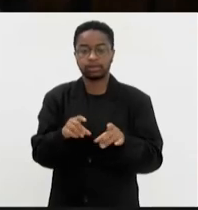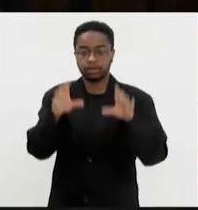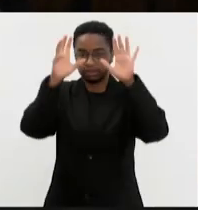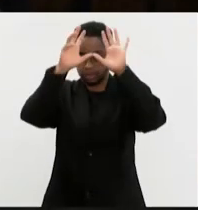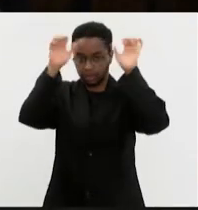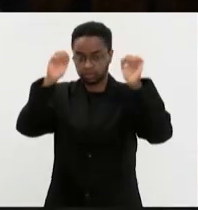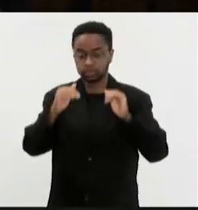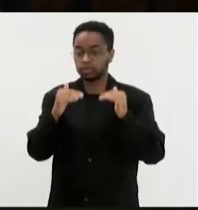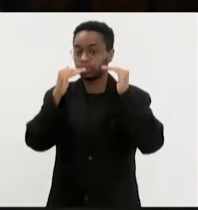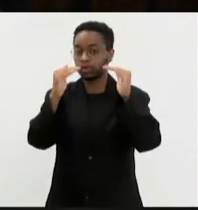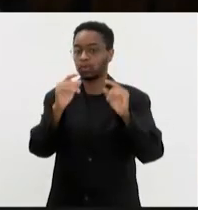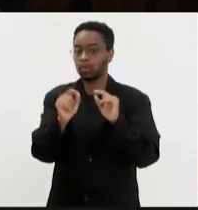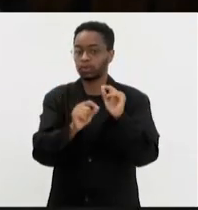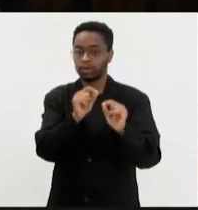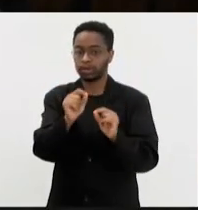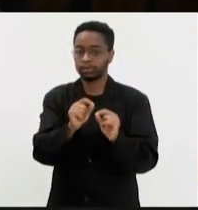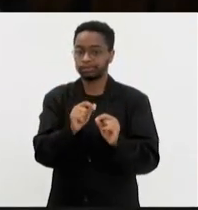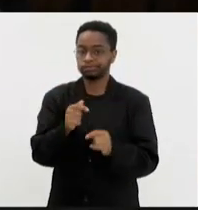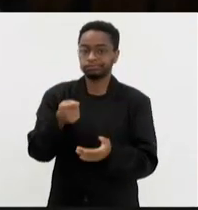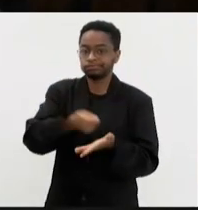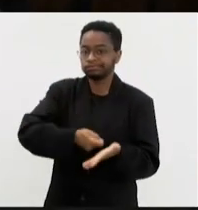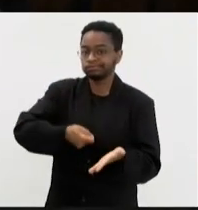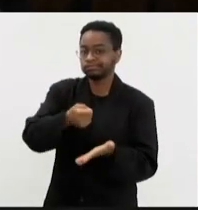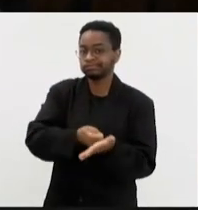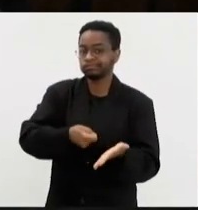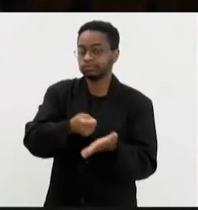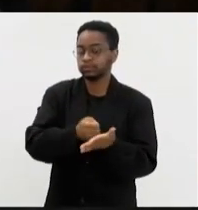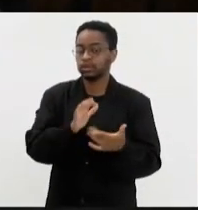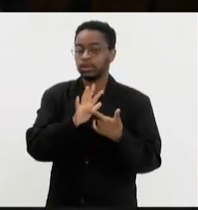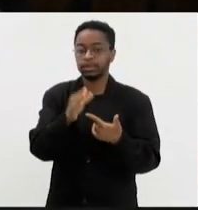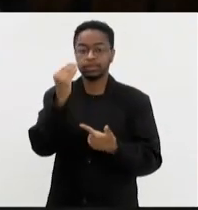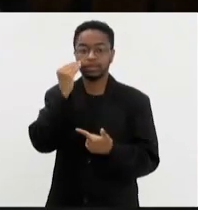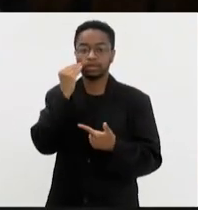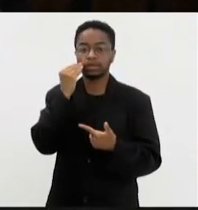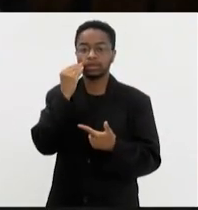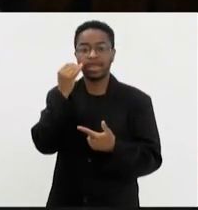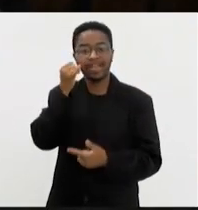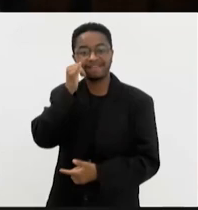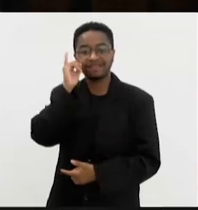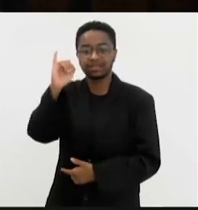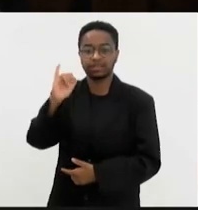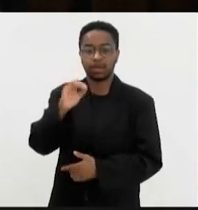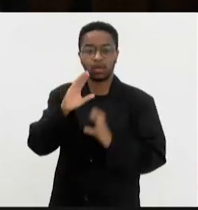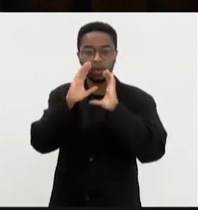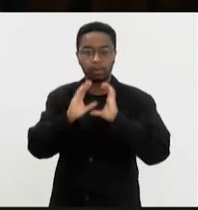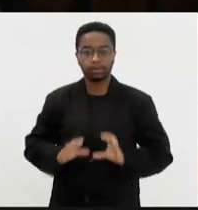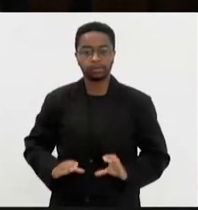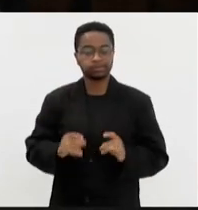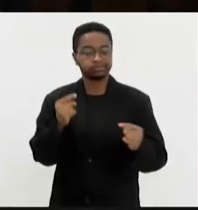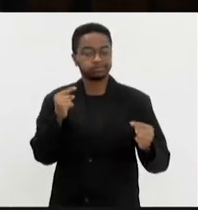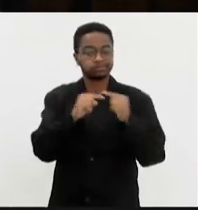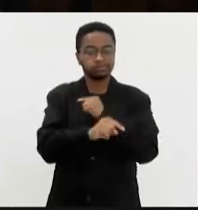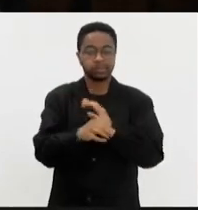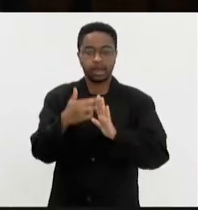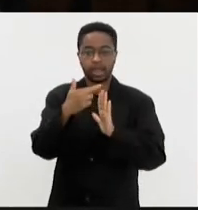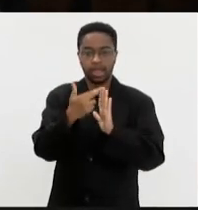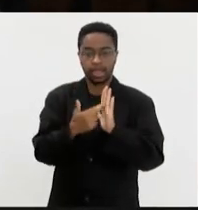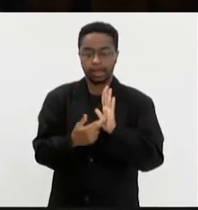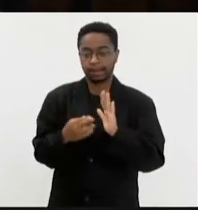sido bastante incisiva no sentido de coibir condutas que distorcem regras